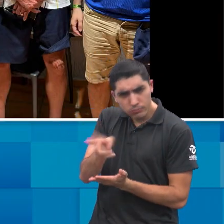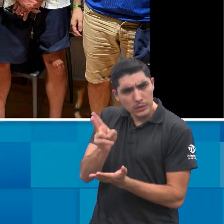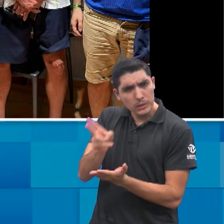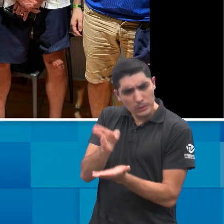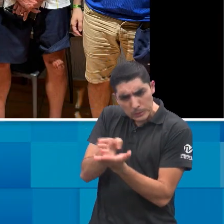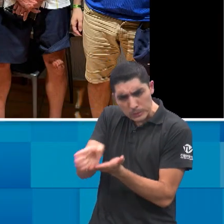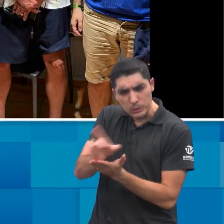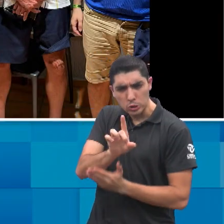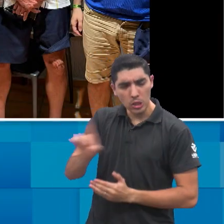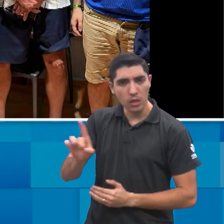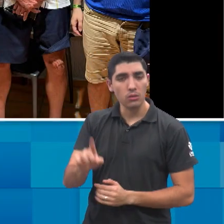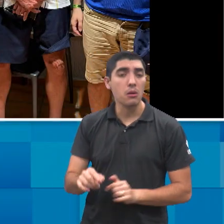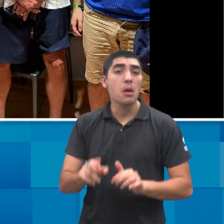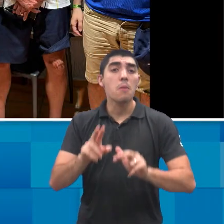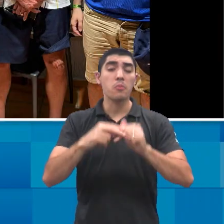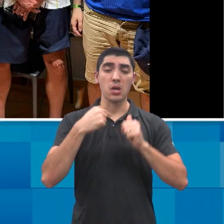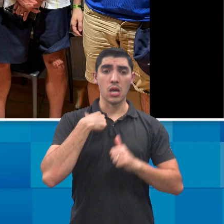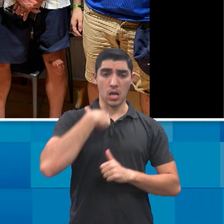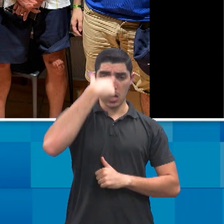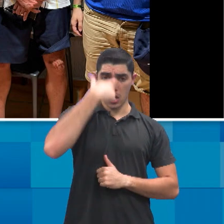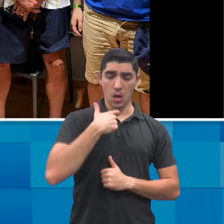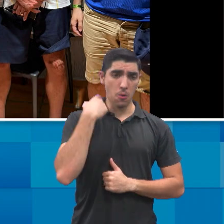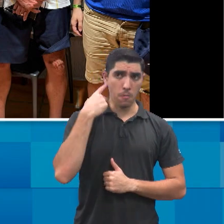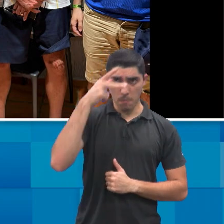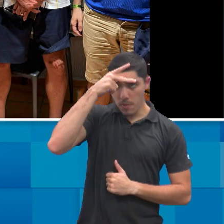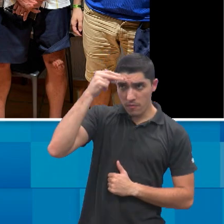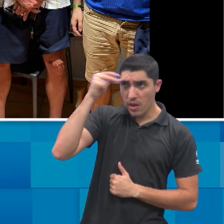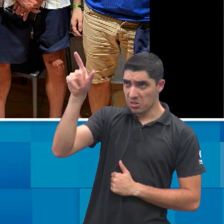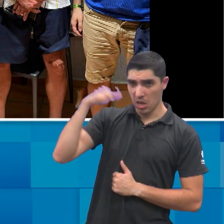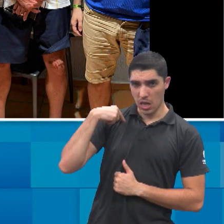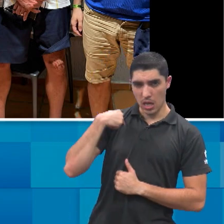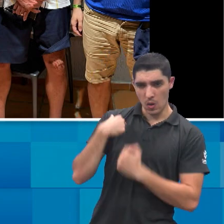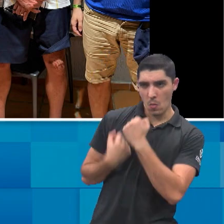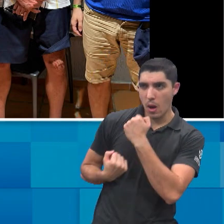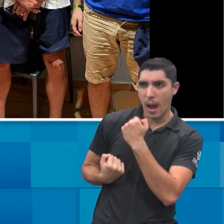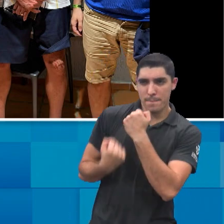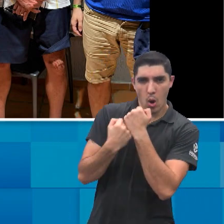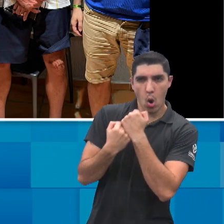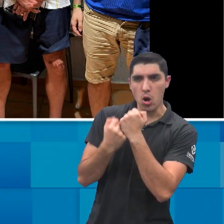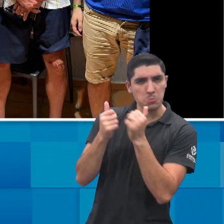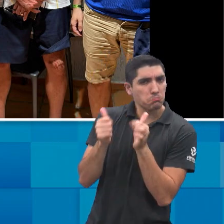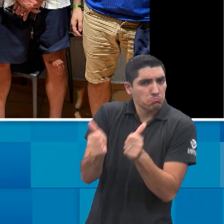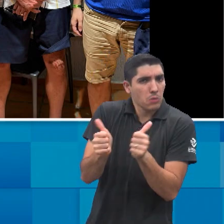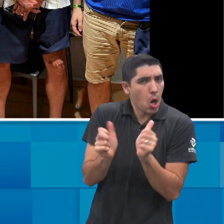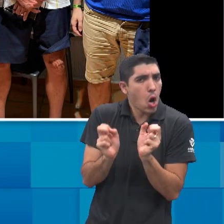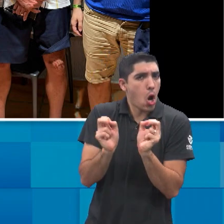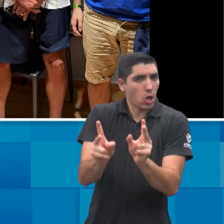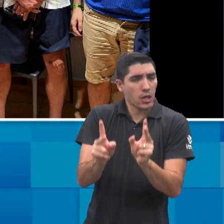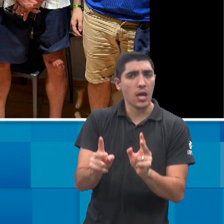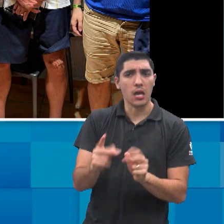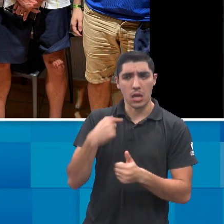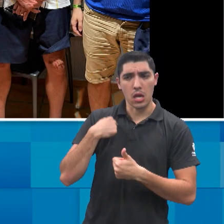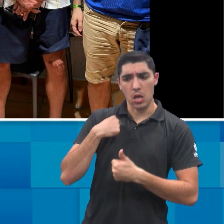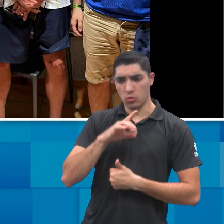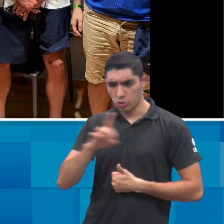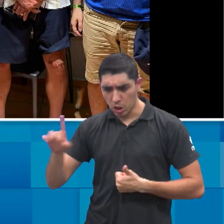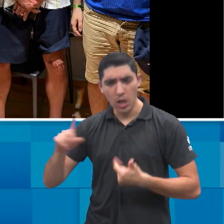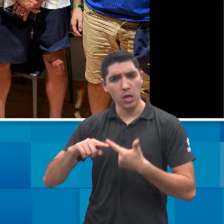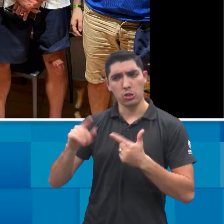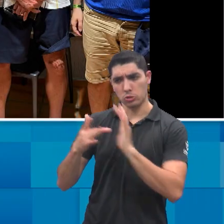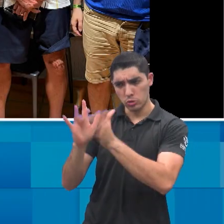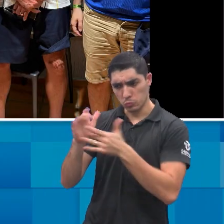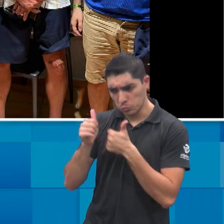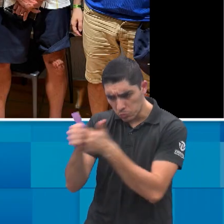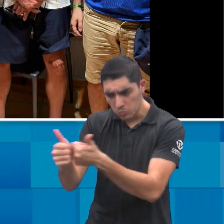não posso criticar o prefeito. Vamos puxar ele, então, para a direita. Se tem gente na base que é de direita, que é cristã, que não defende ambulatório trans, que não